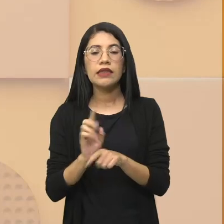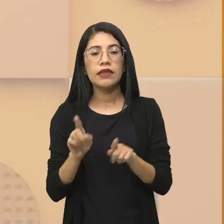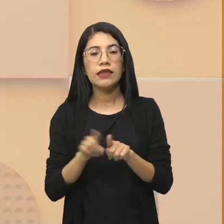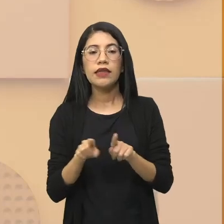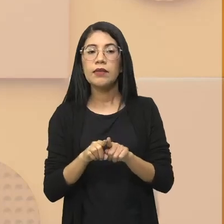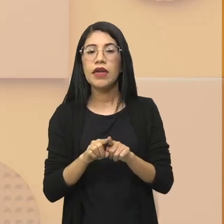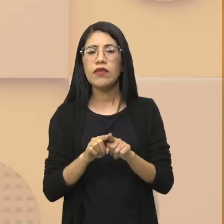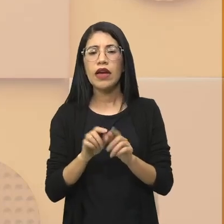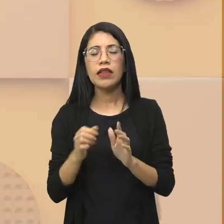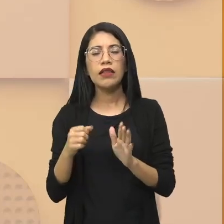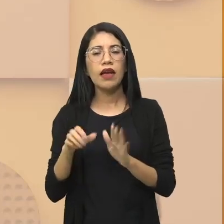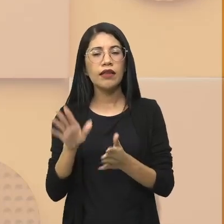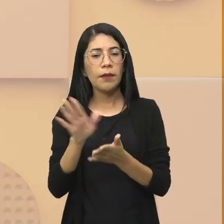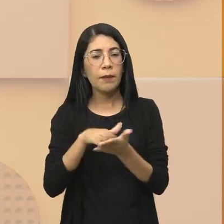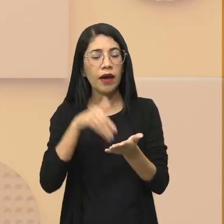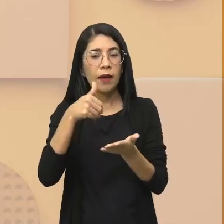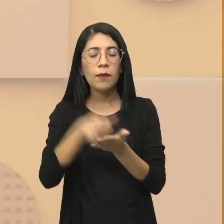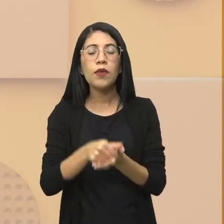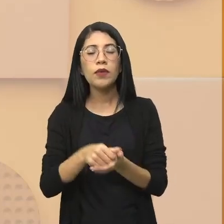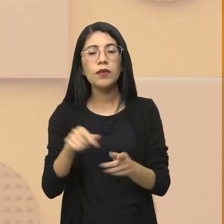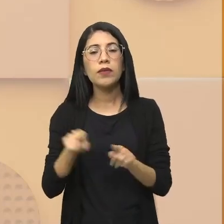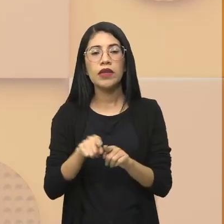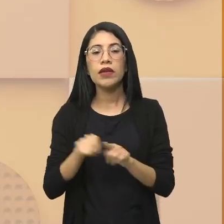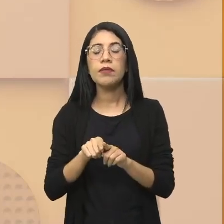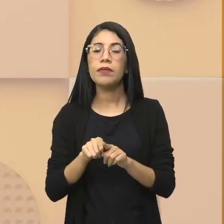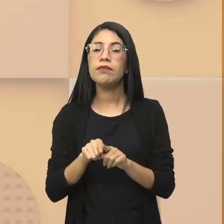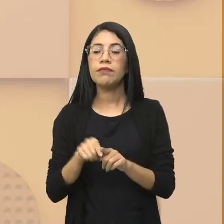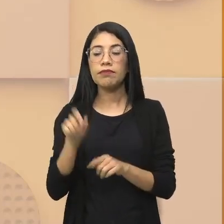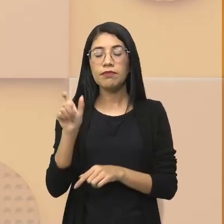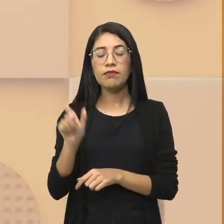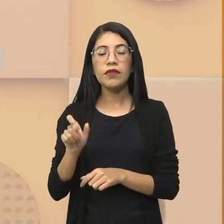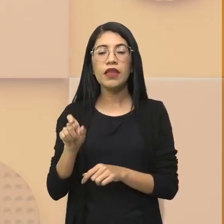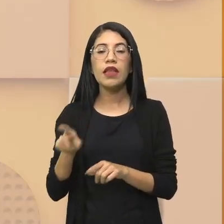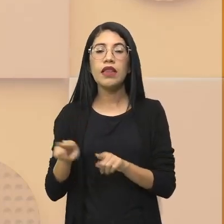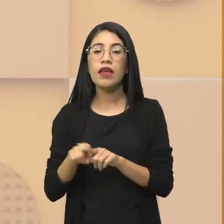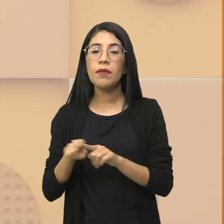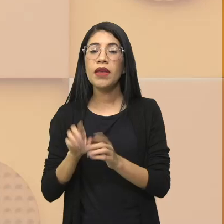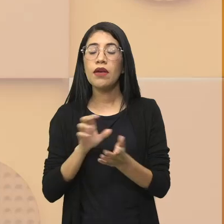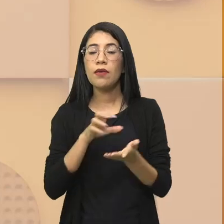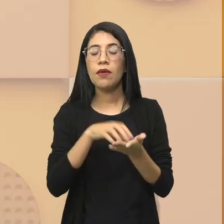a aplicação de multas, o IBAMA que vai ali fazer a